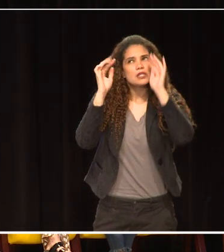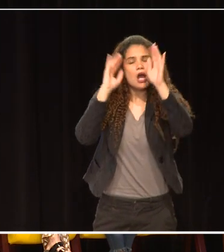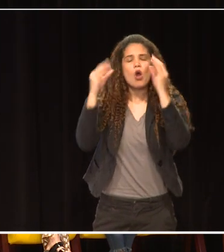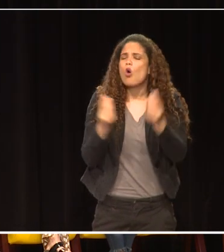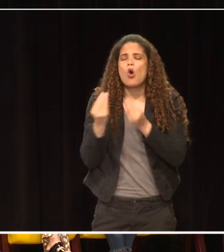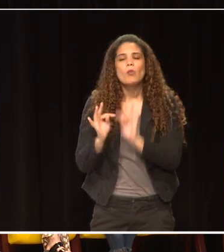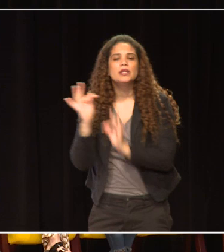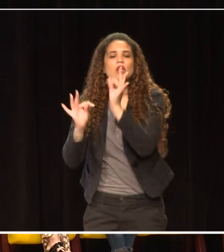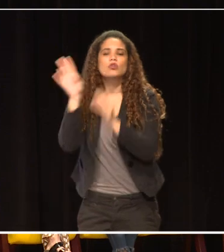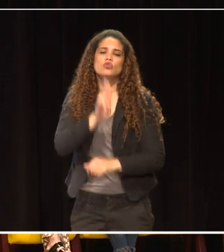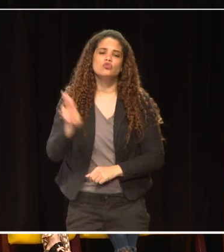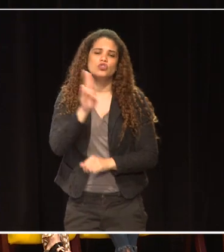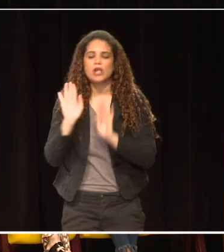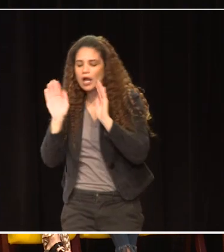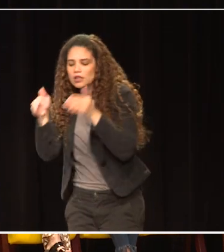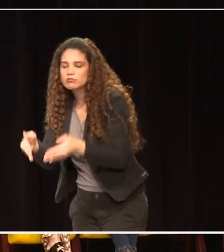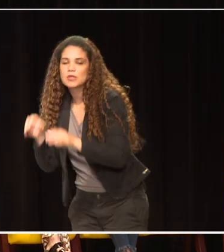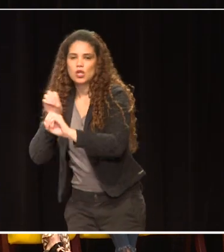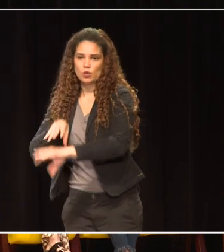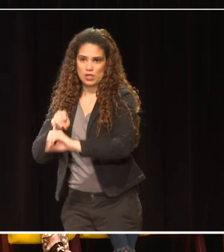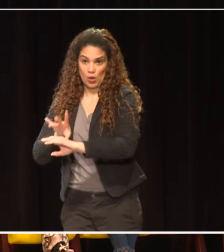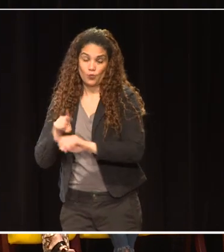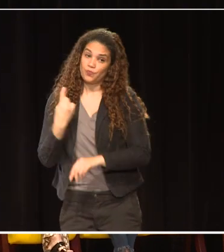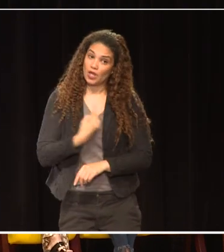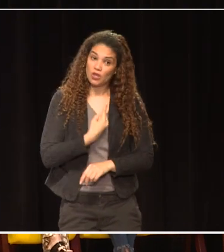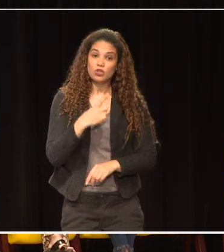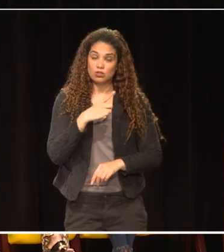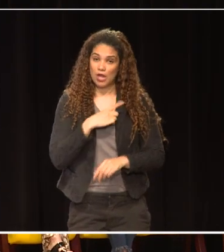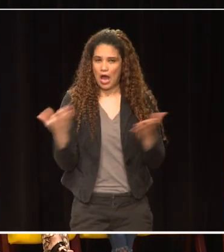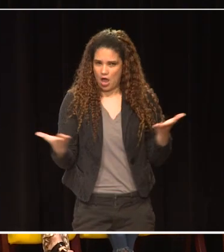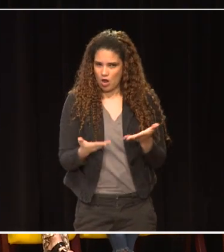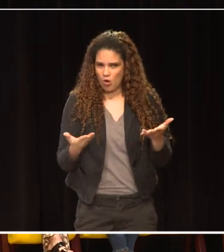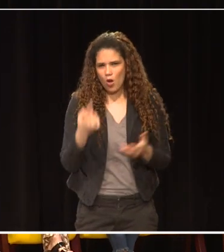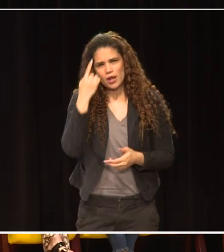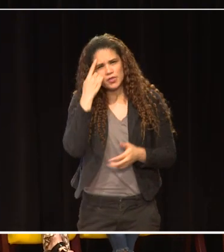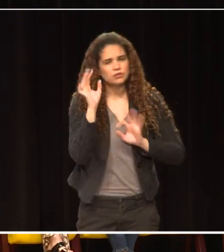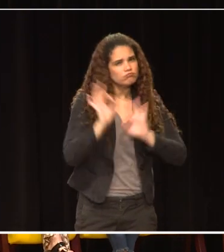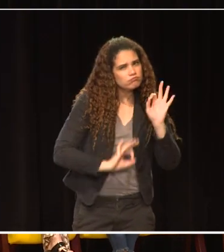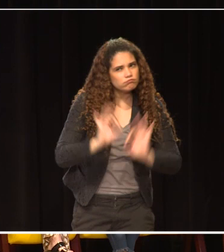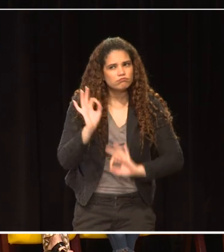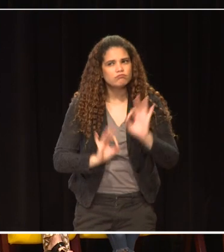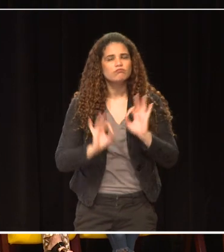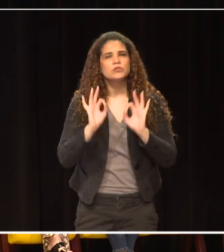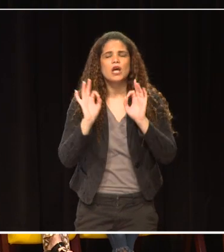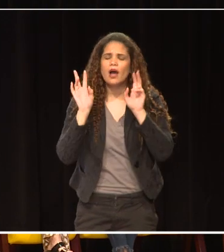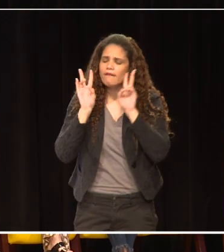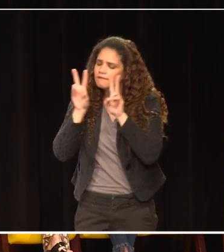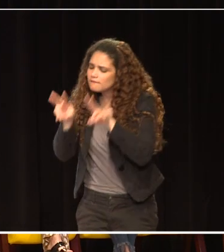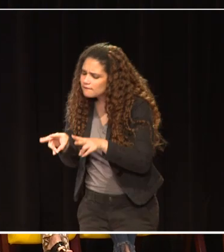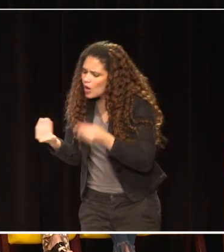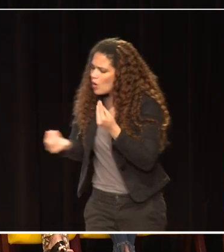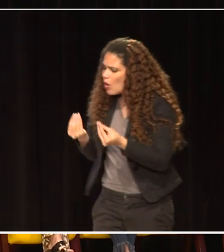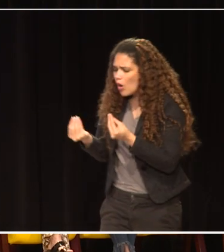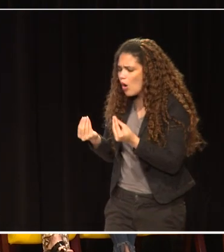é utilizada para fins educacionais. E a gente está num movimento de olhar para a educação de surdo a